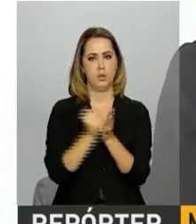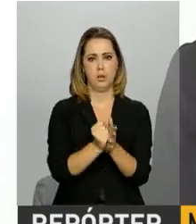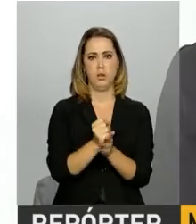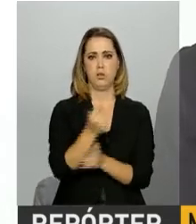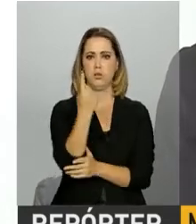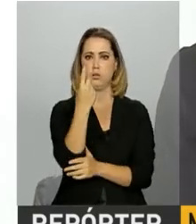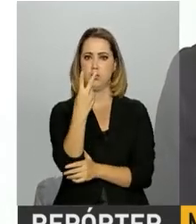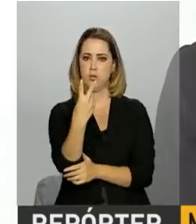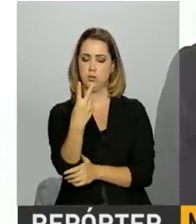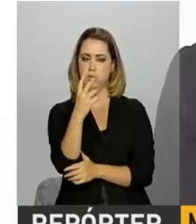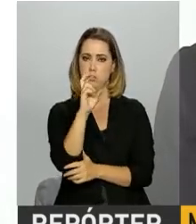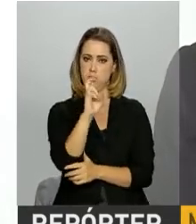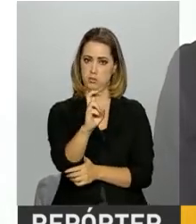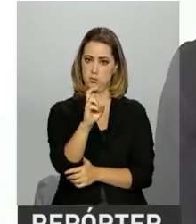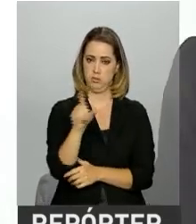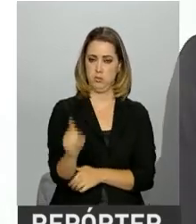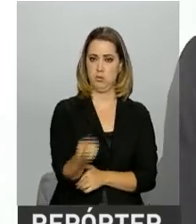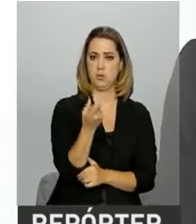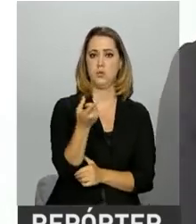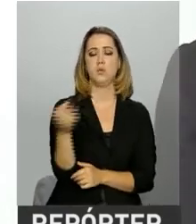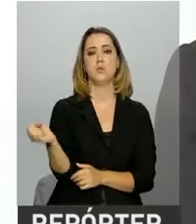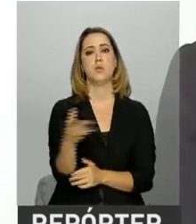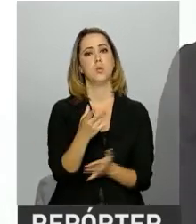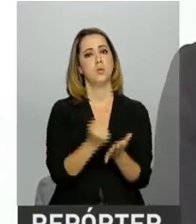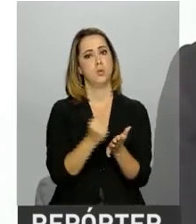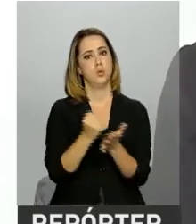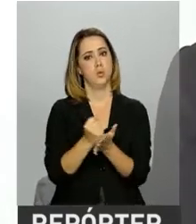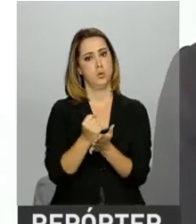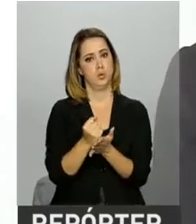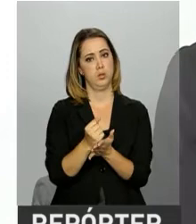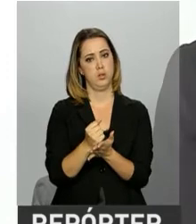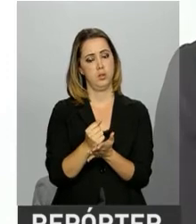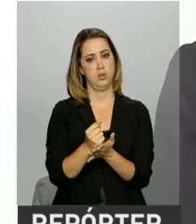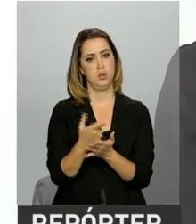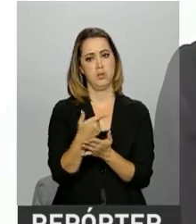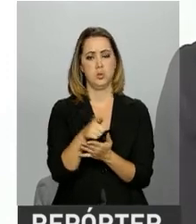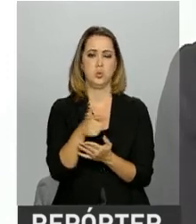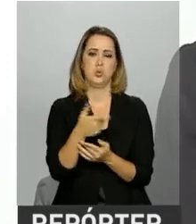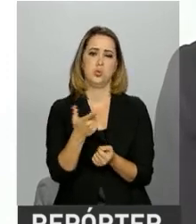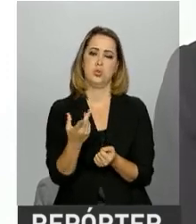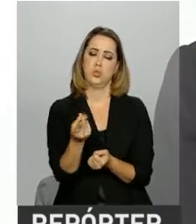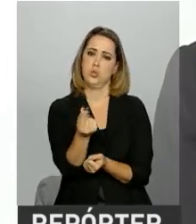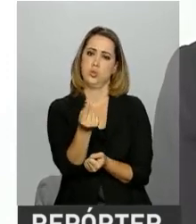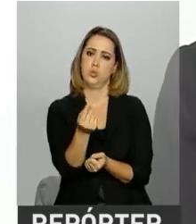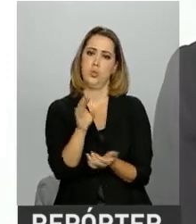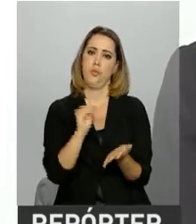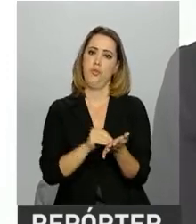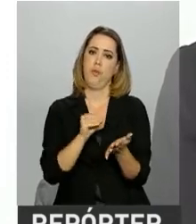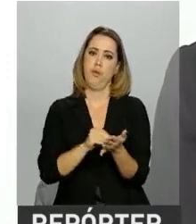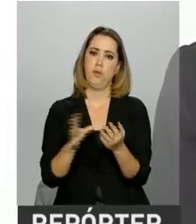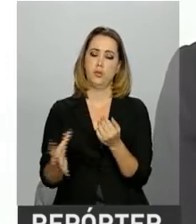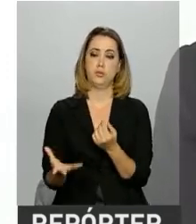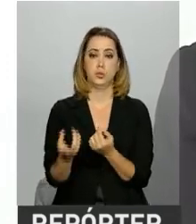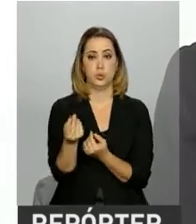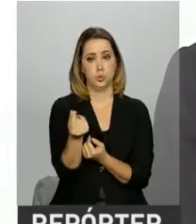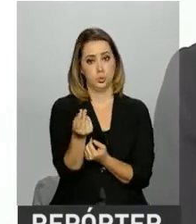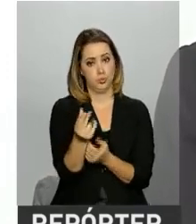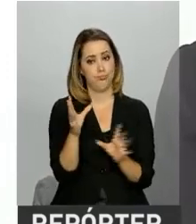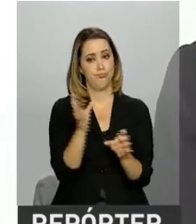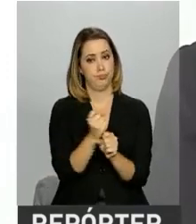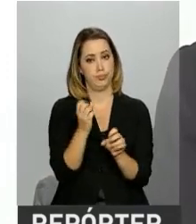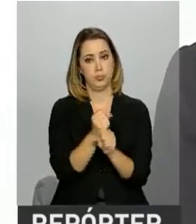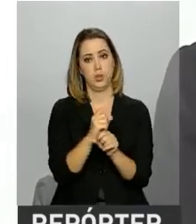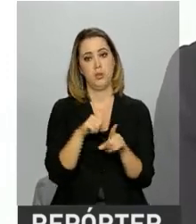sequer existia segurança de que esses contratos seriam garantidos pela indisponibilidade orçamentária dental